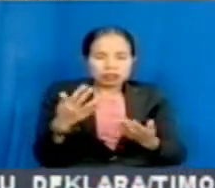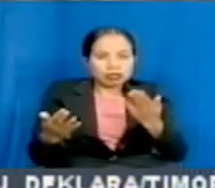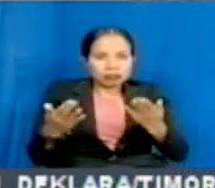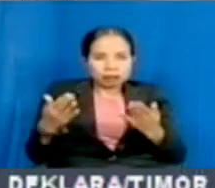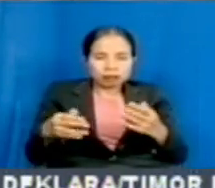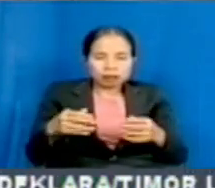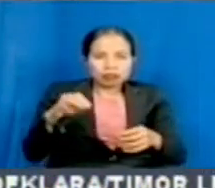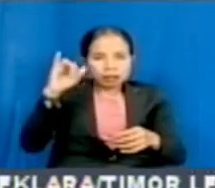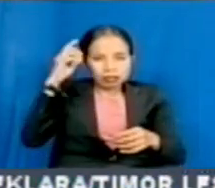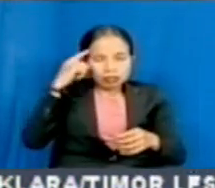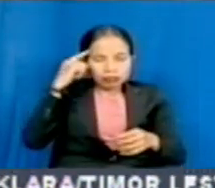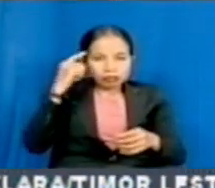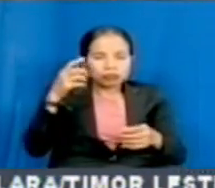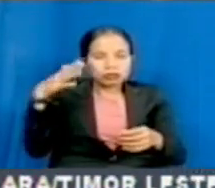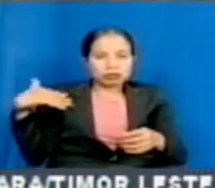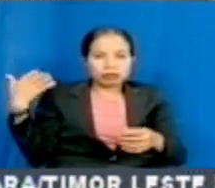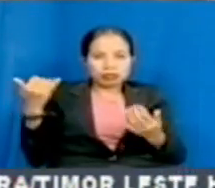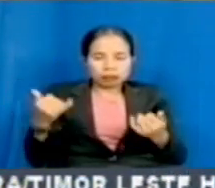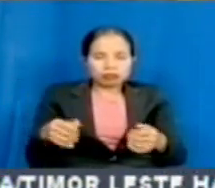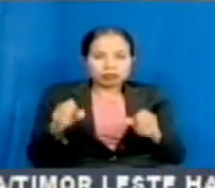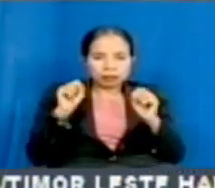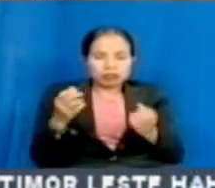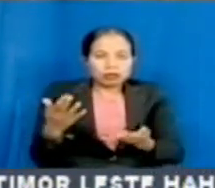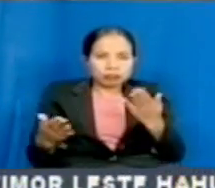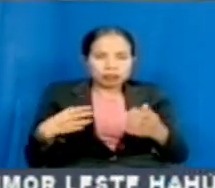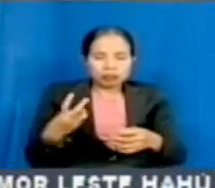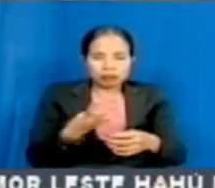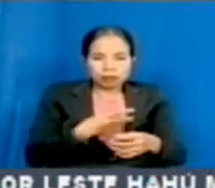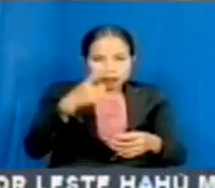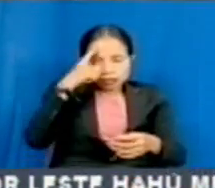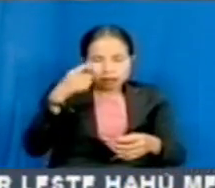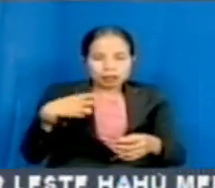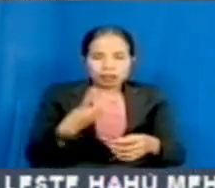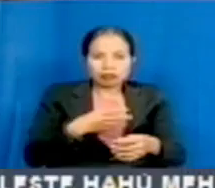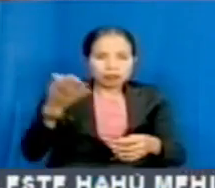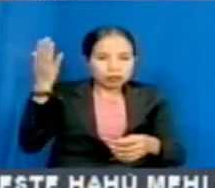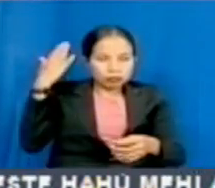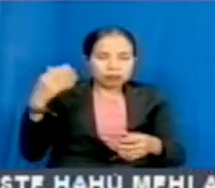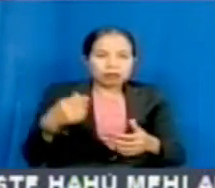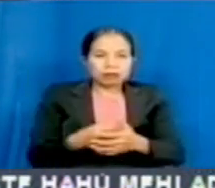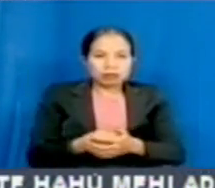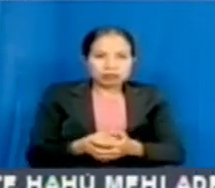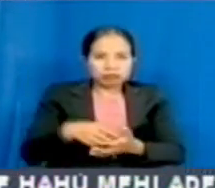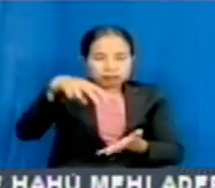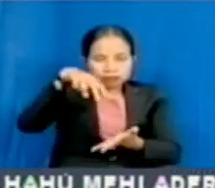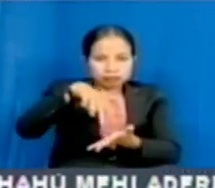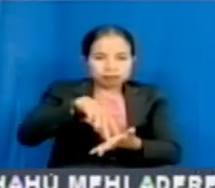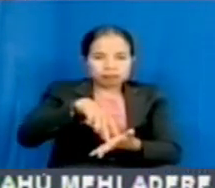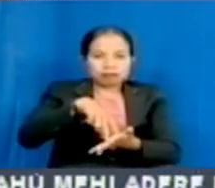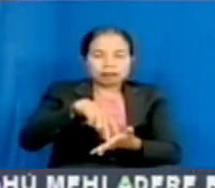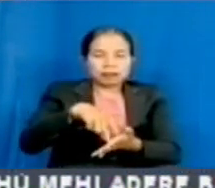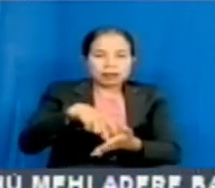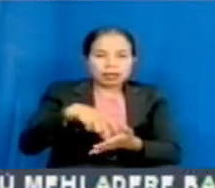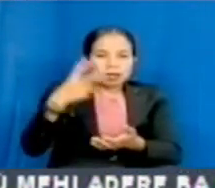a nem que da juventude agora. E também comparo a mim. Também a mim, naquela altura, a mim firmeza. Com a minha visão já